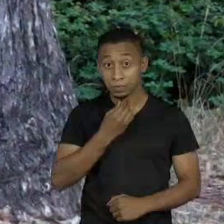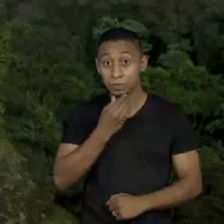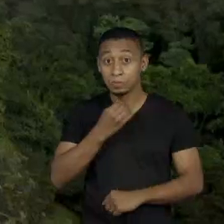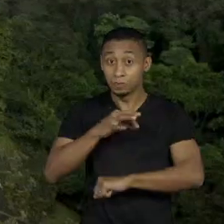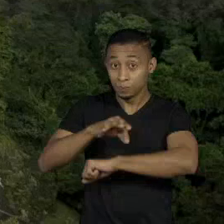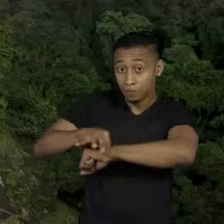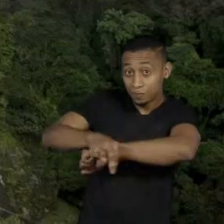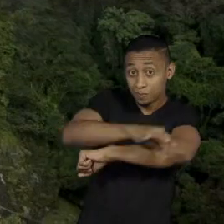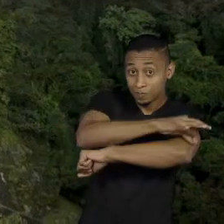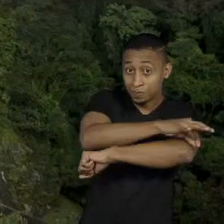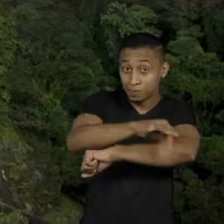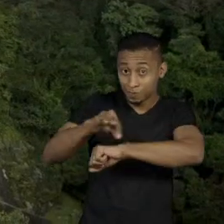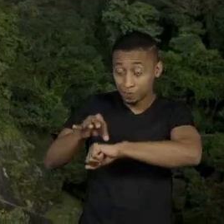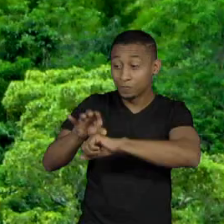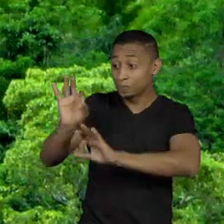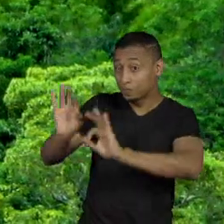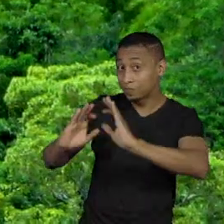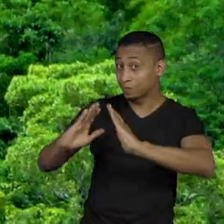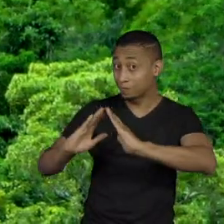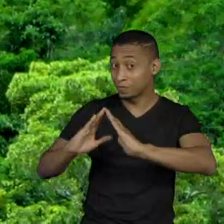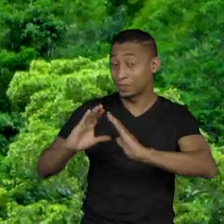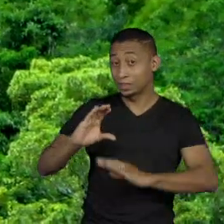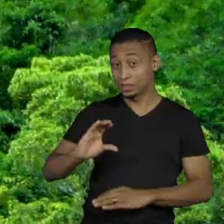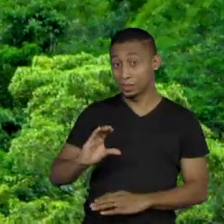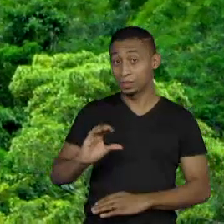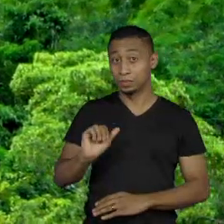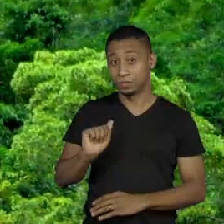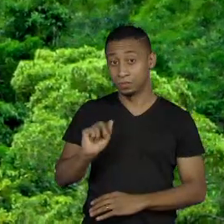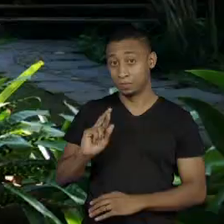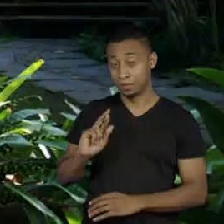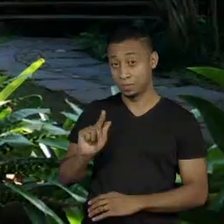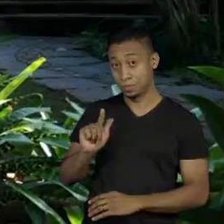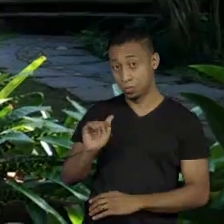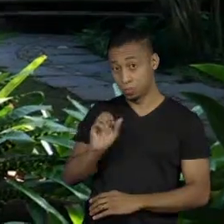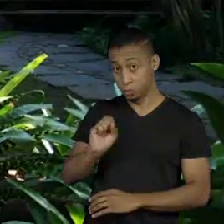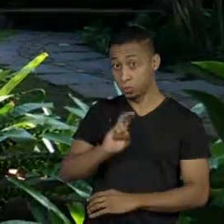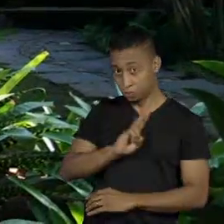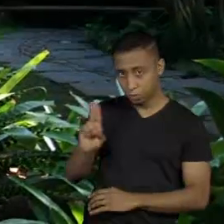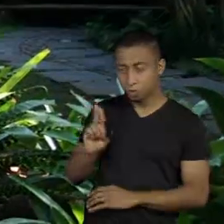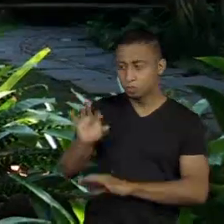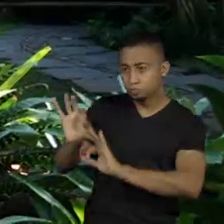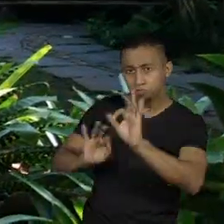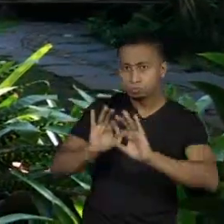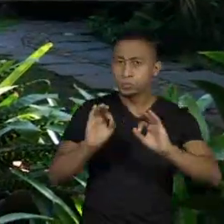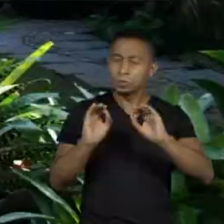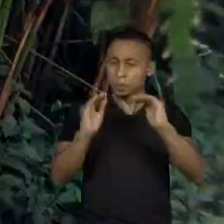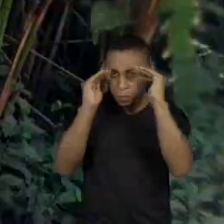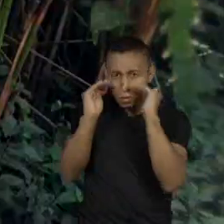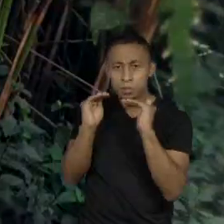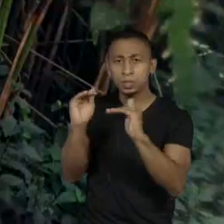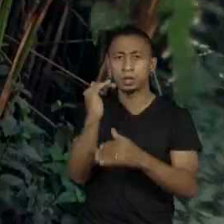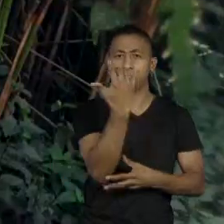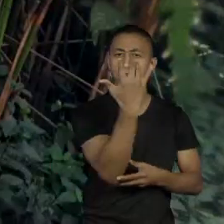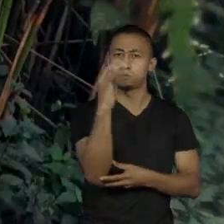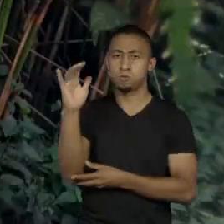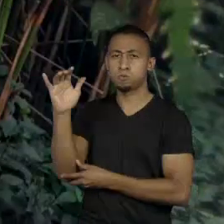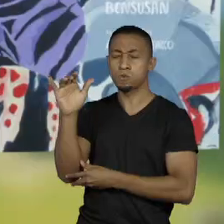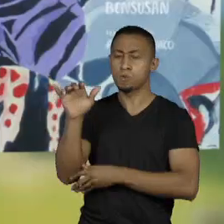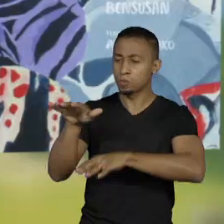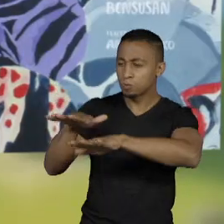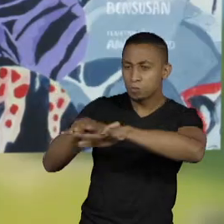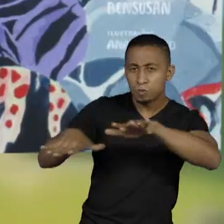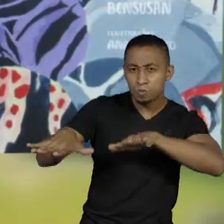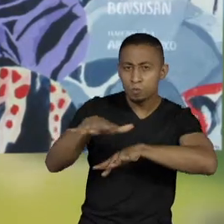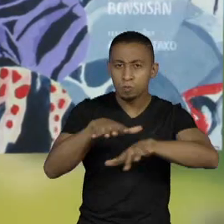Ecos projeta casas que reduzem impactos ao respeitar as formas naturais dos terrenos. Nurit escreve